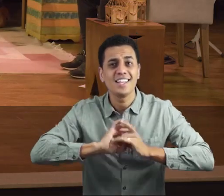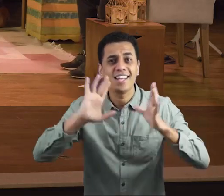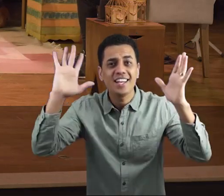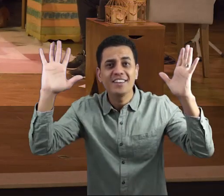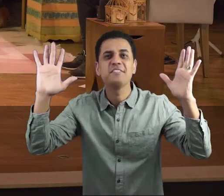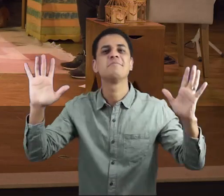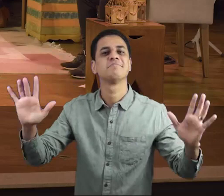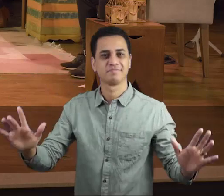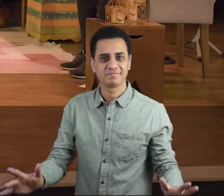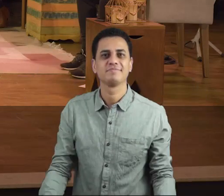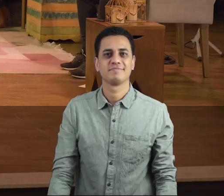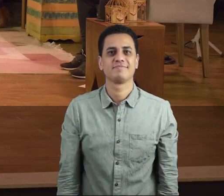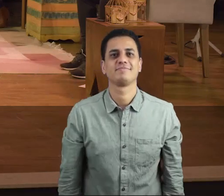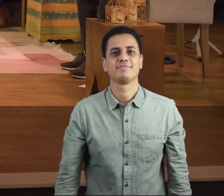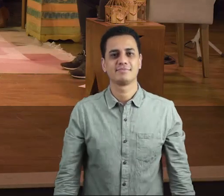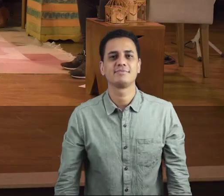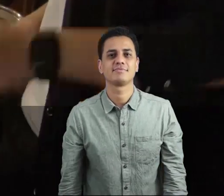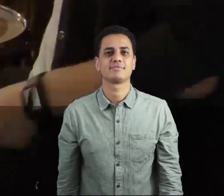força e vem nos